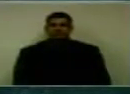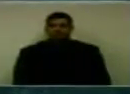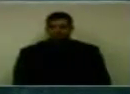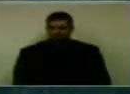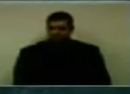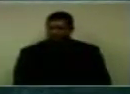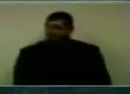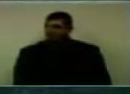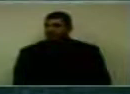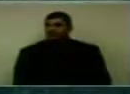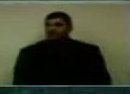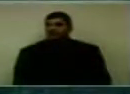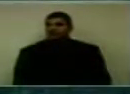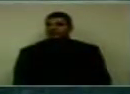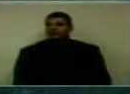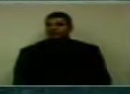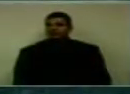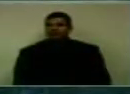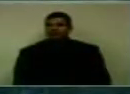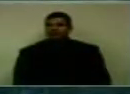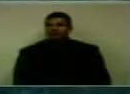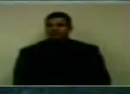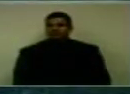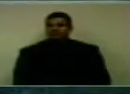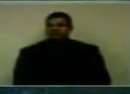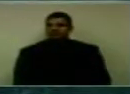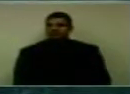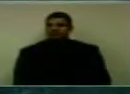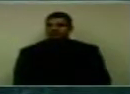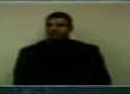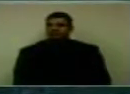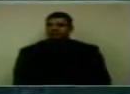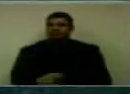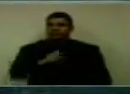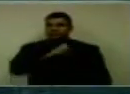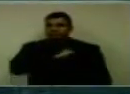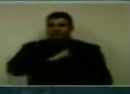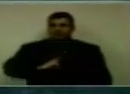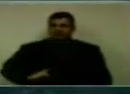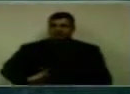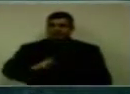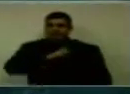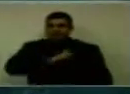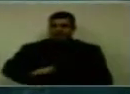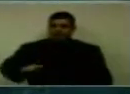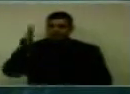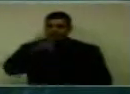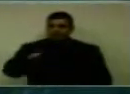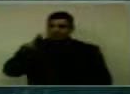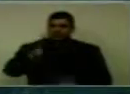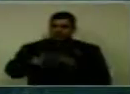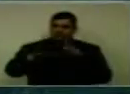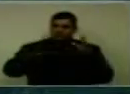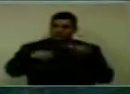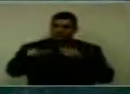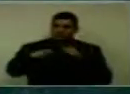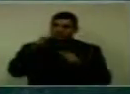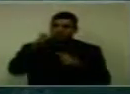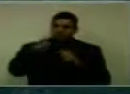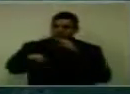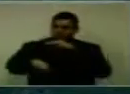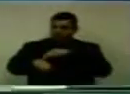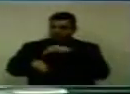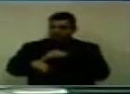Estadual. Próximo orador, deputado Marcelo Ramos. Senhor presidente, senhores deputados, eu vou usar esse grande expediente, são apenas